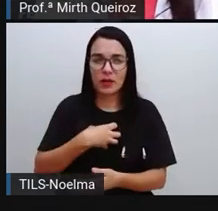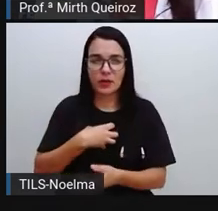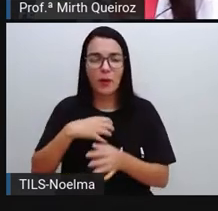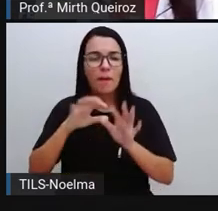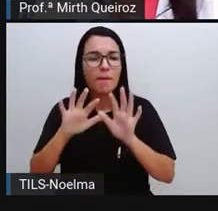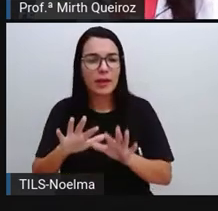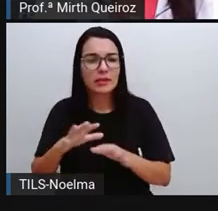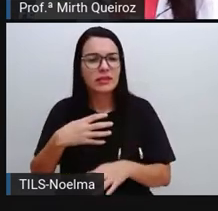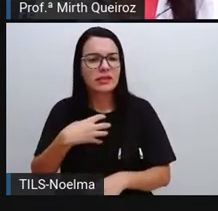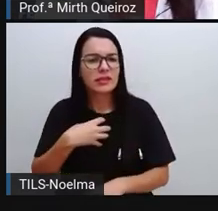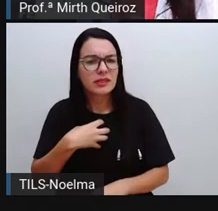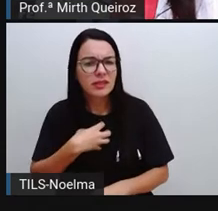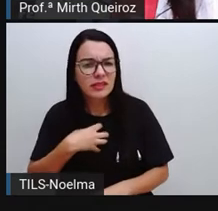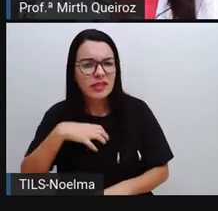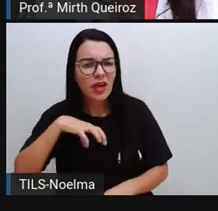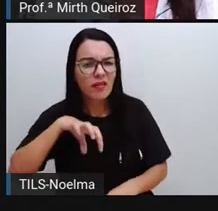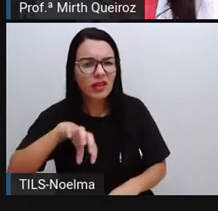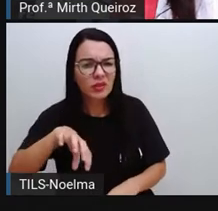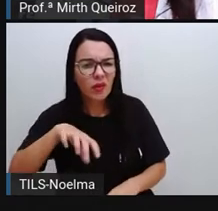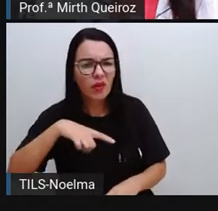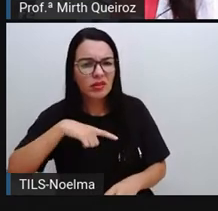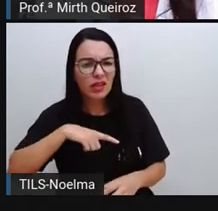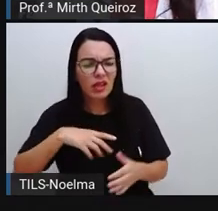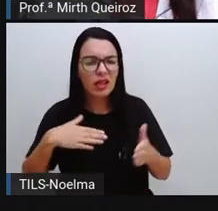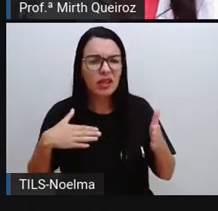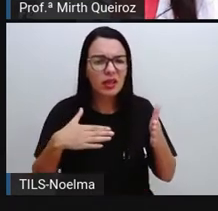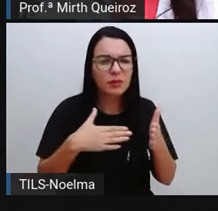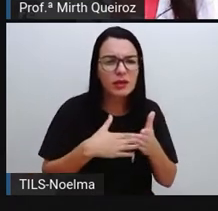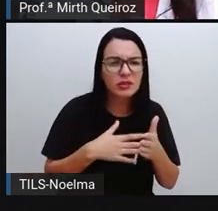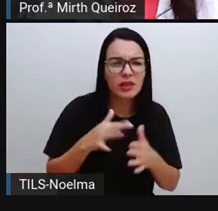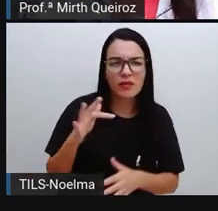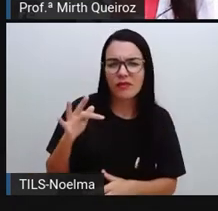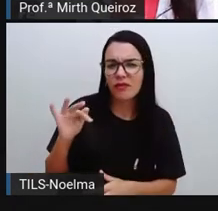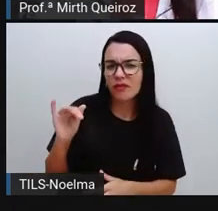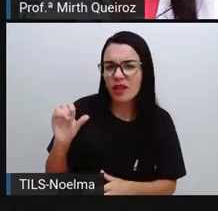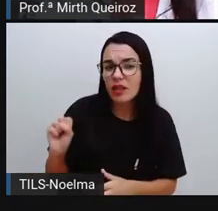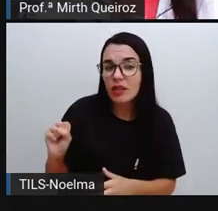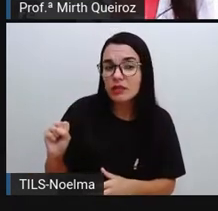Santana tem limite, né, com Salvador?